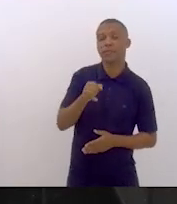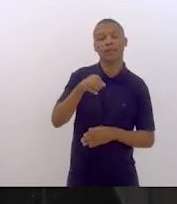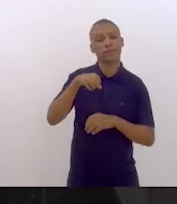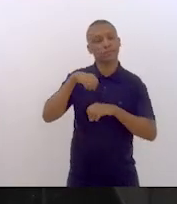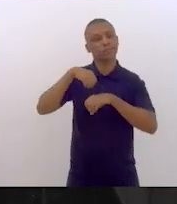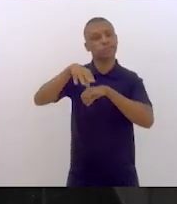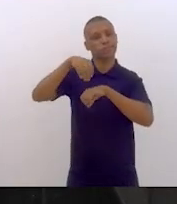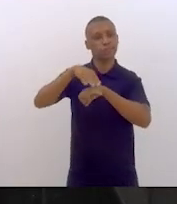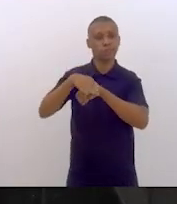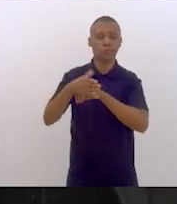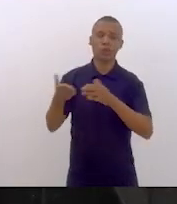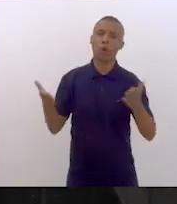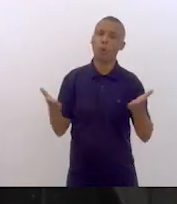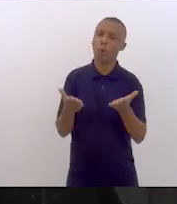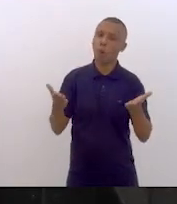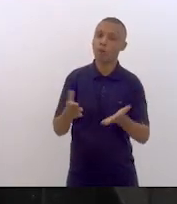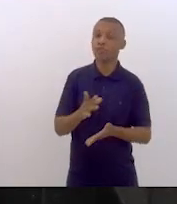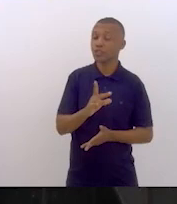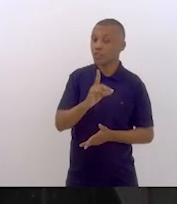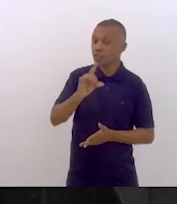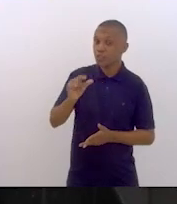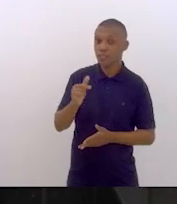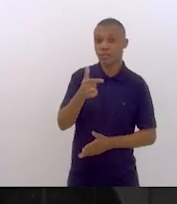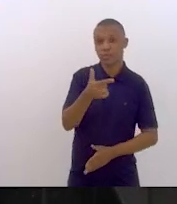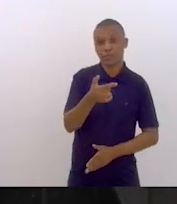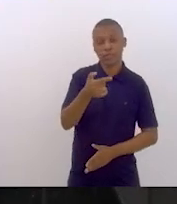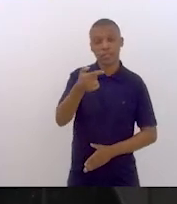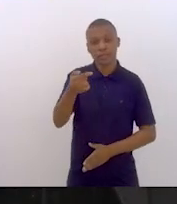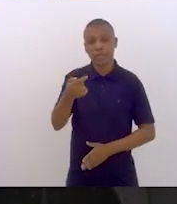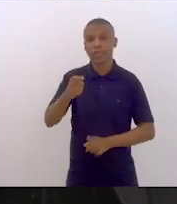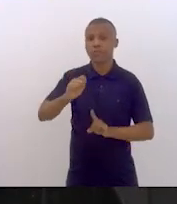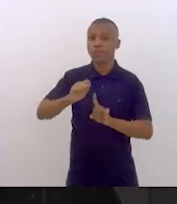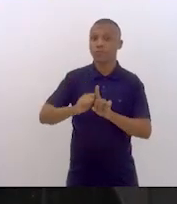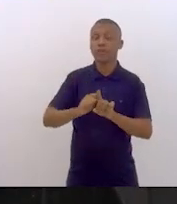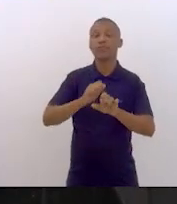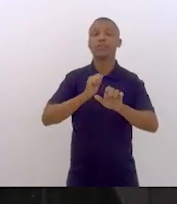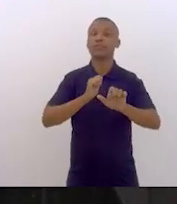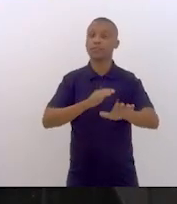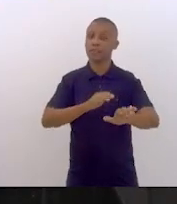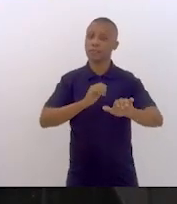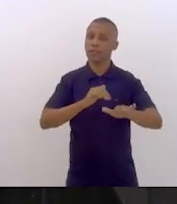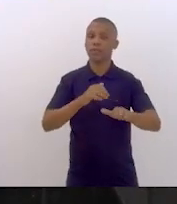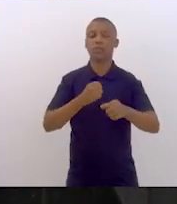é 27 de setembro de